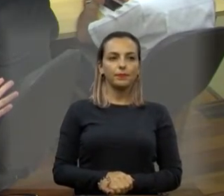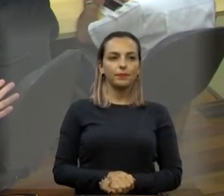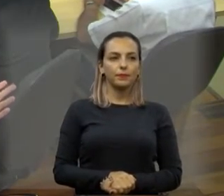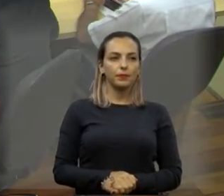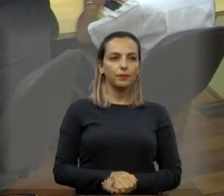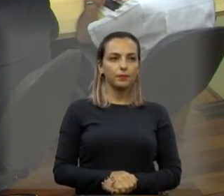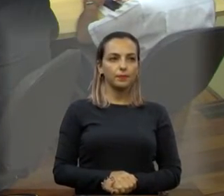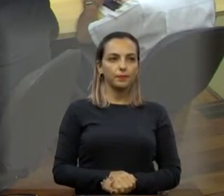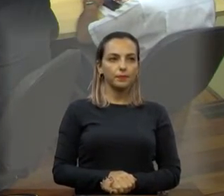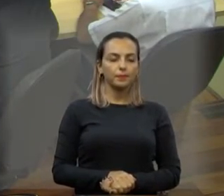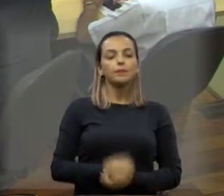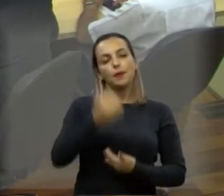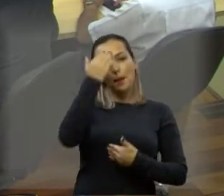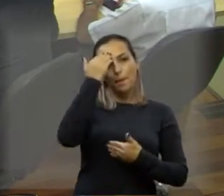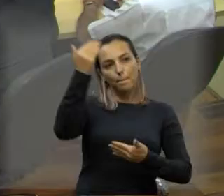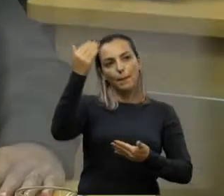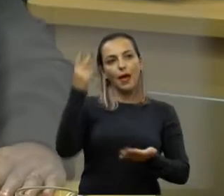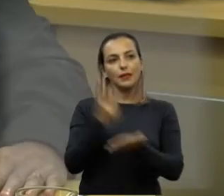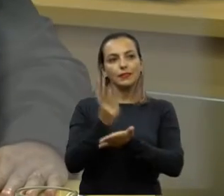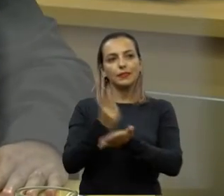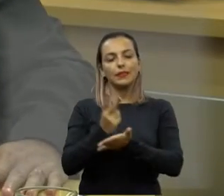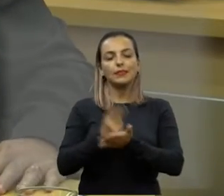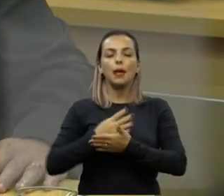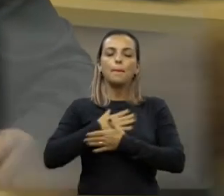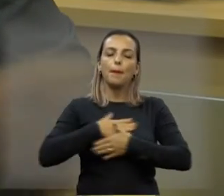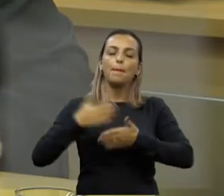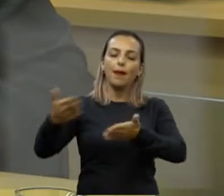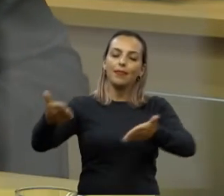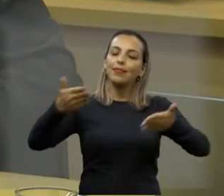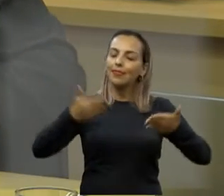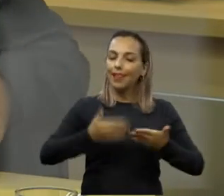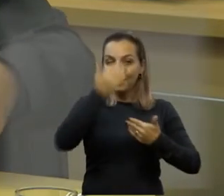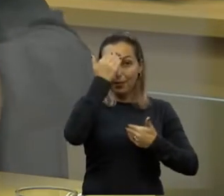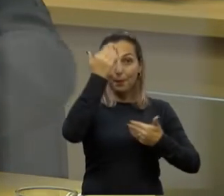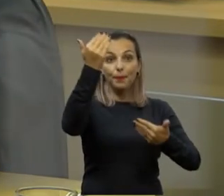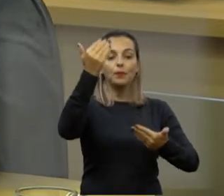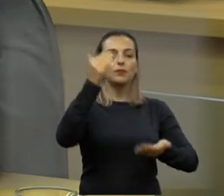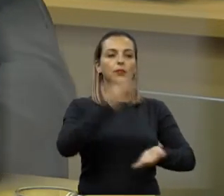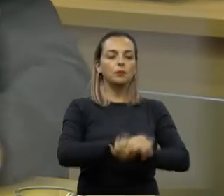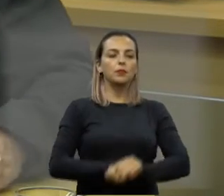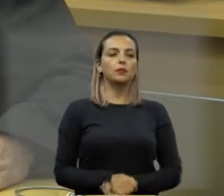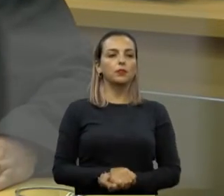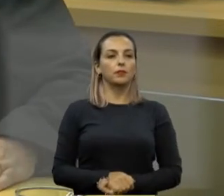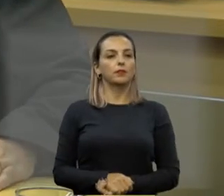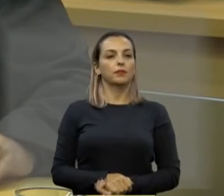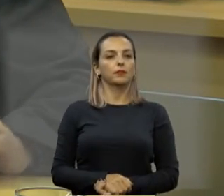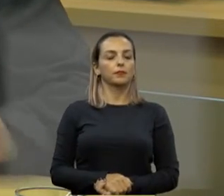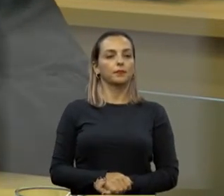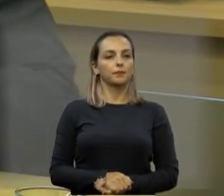bom obrigado está esteja sempre bem-vindo a esta casa obrigado pelas explicações